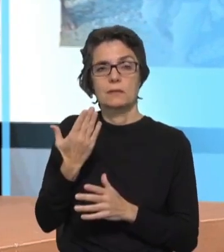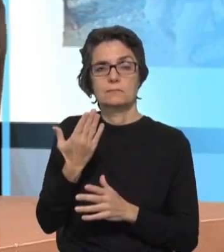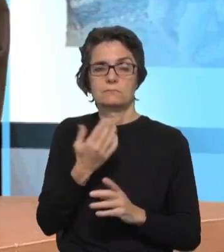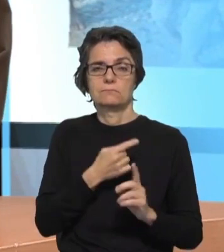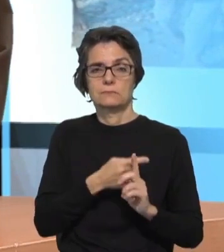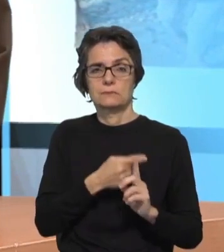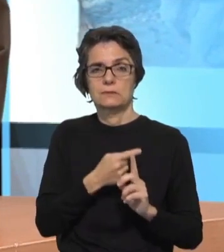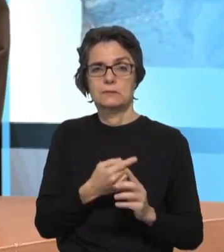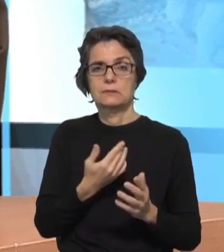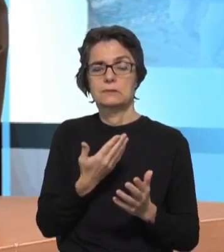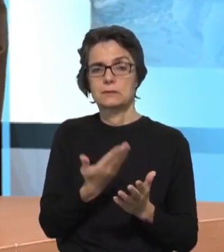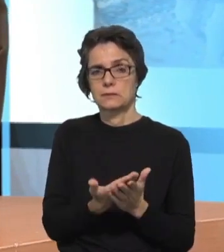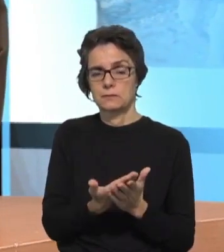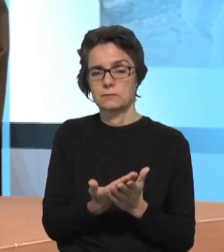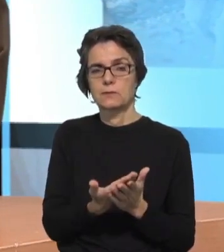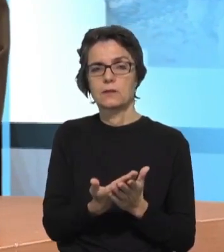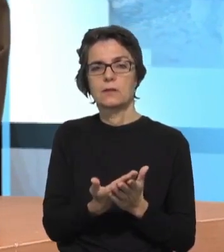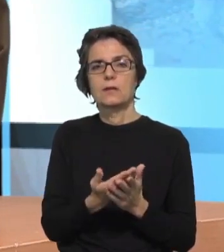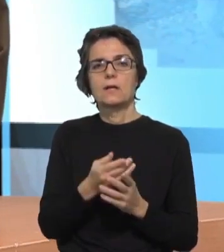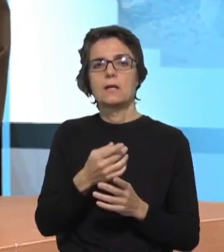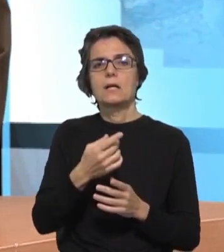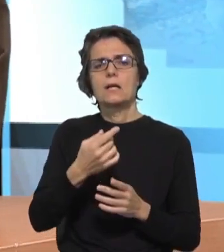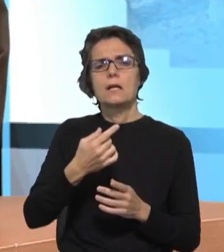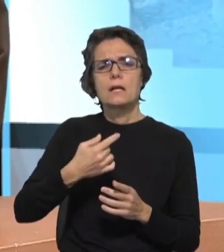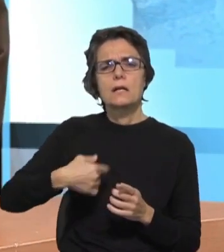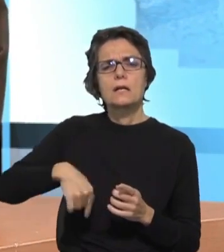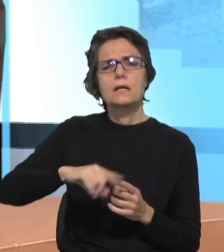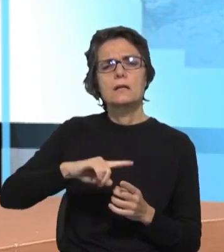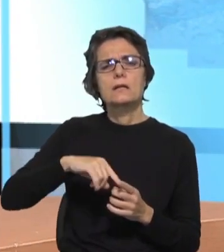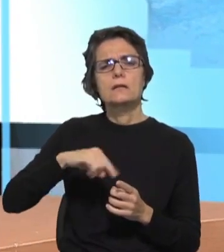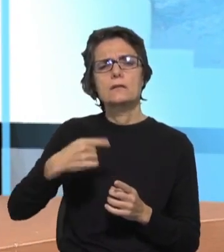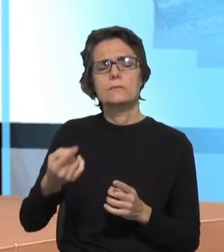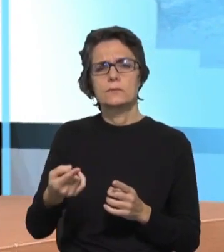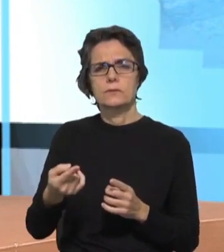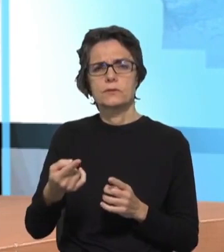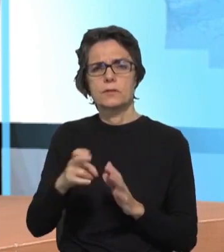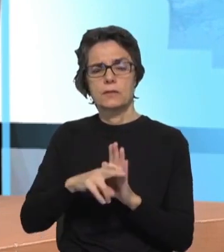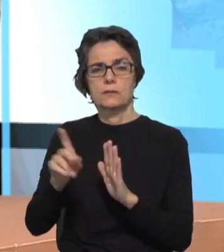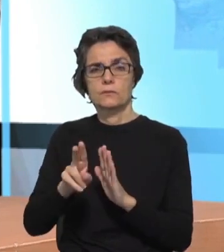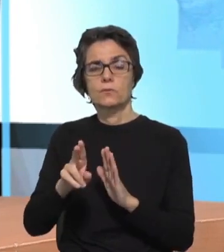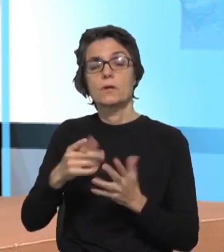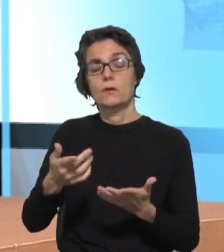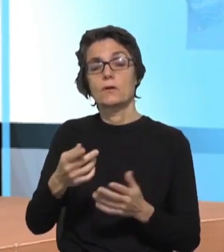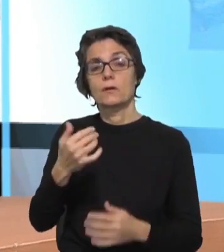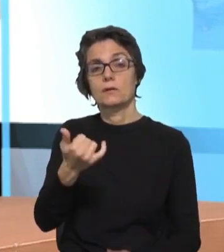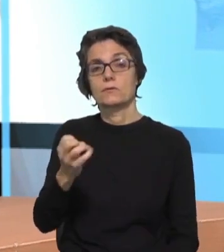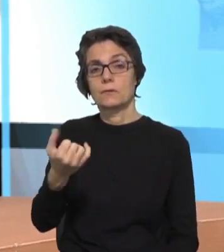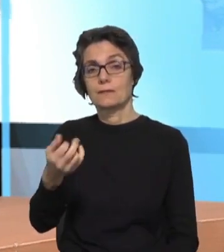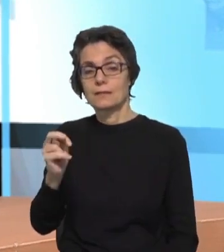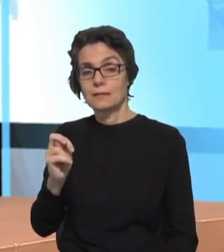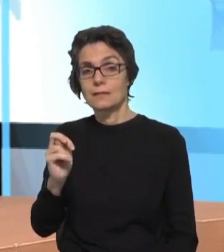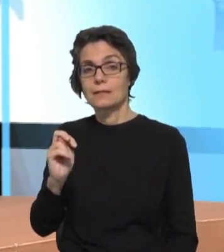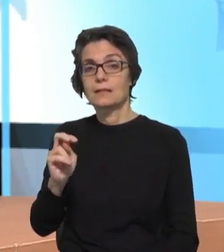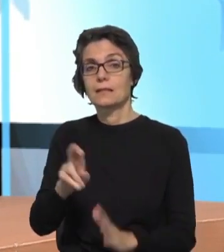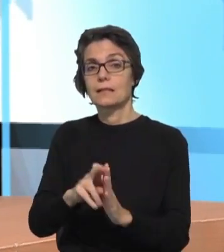1209. Depois vem uma segunda regra, que nós chamamos de Luís I, de 1221. Em 23, esta definitiva, que vai ser